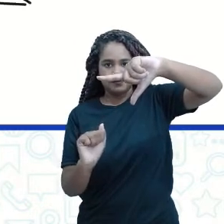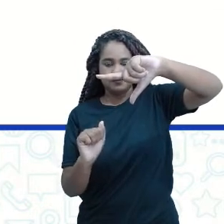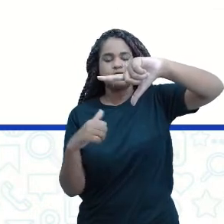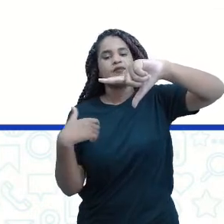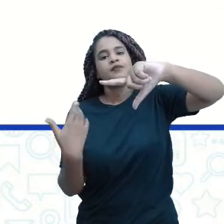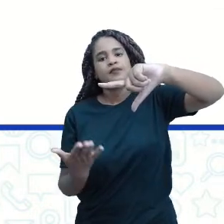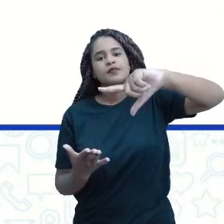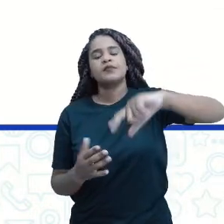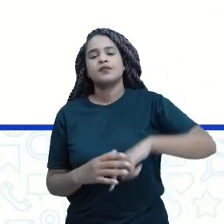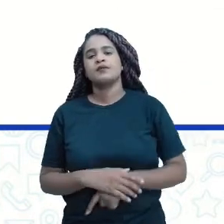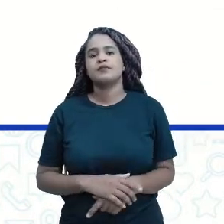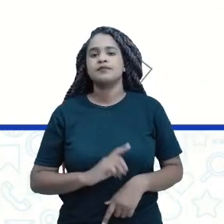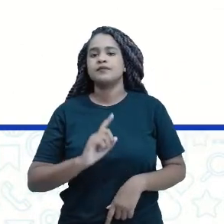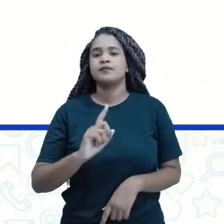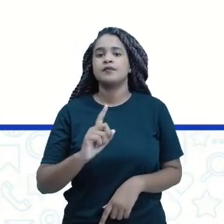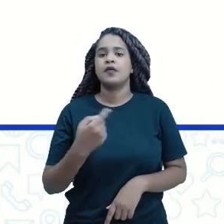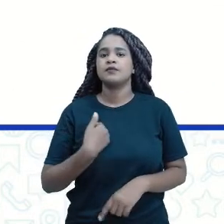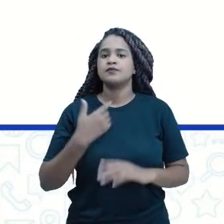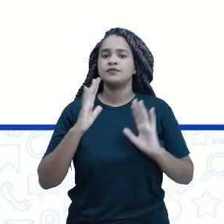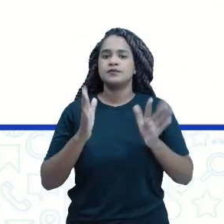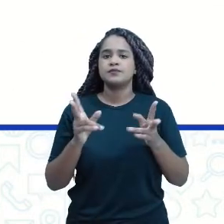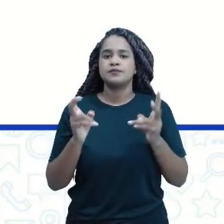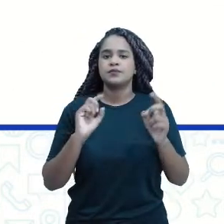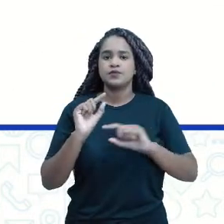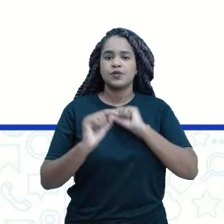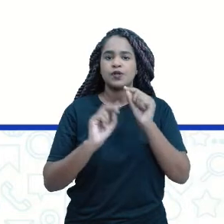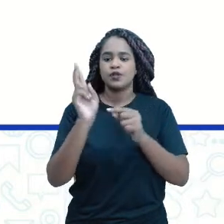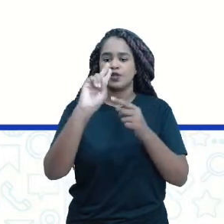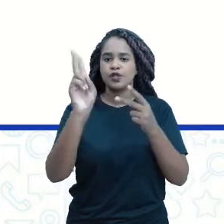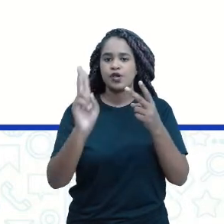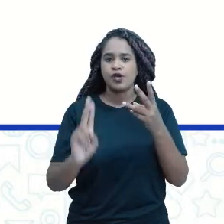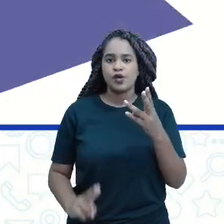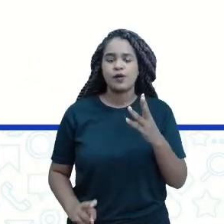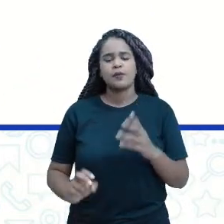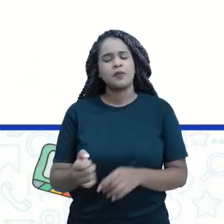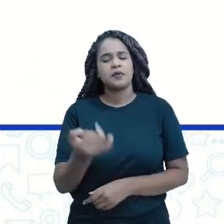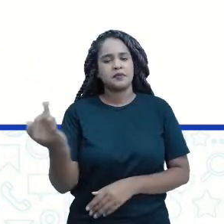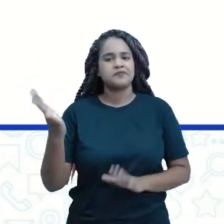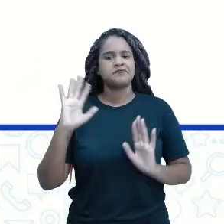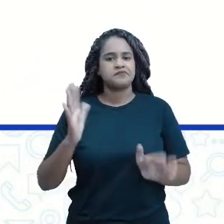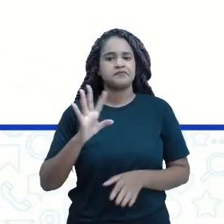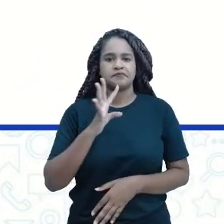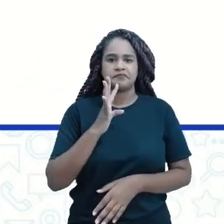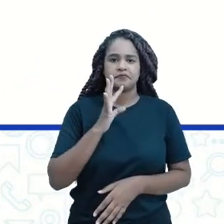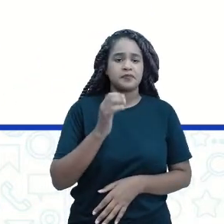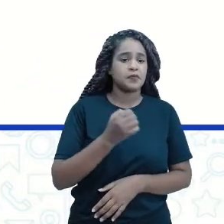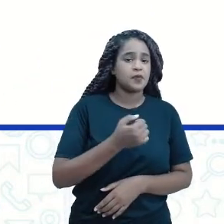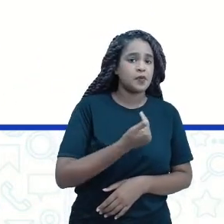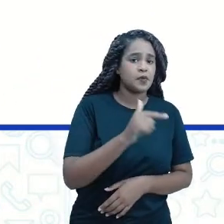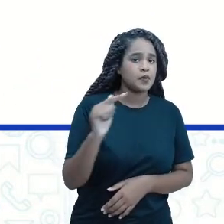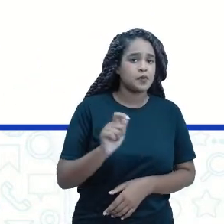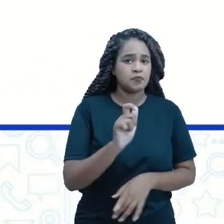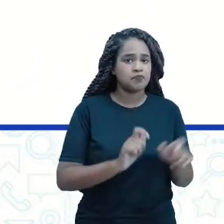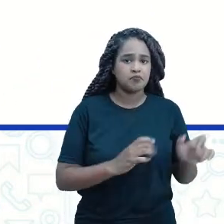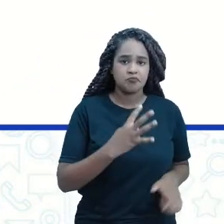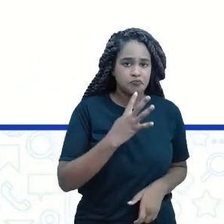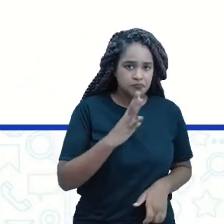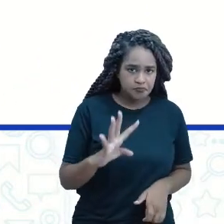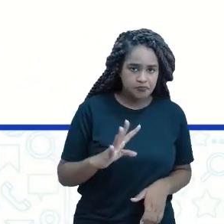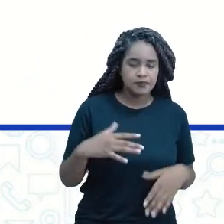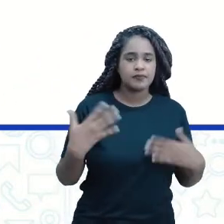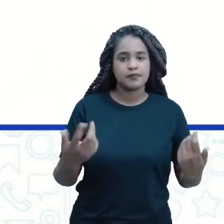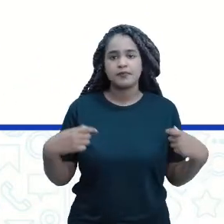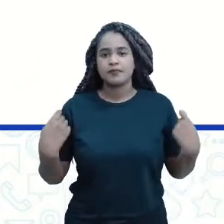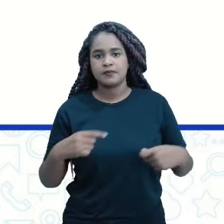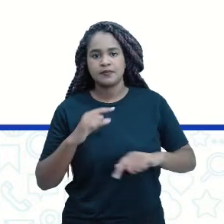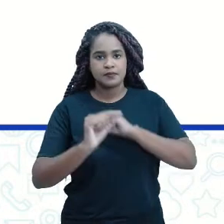ver aí nomenclaturas, certo? Que para alguns podem ser conhecidas e para outros não, certo? Então, tenha sempre essa